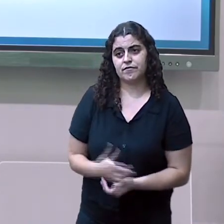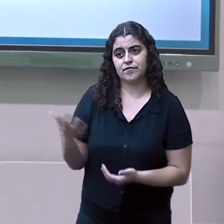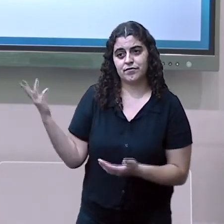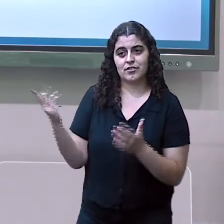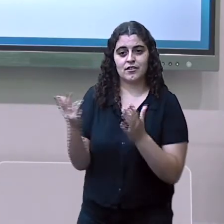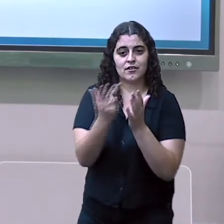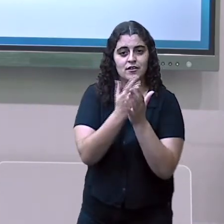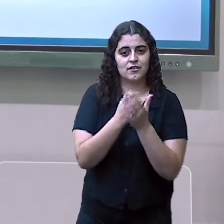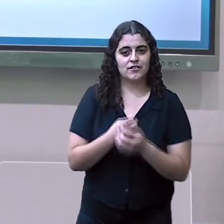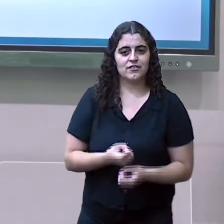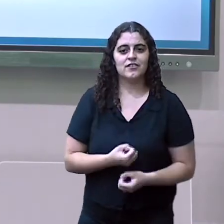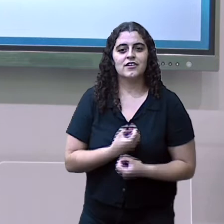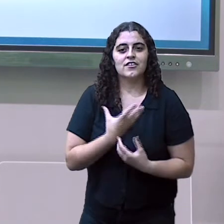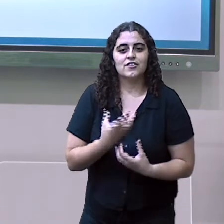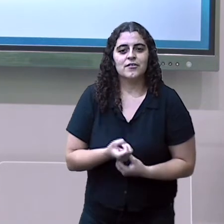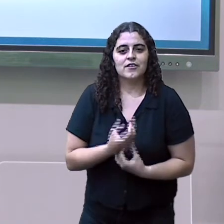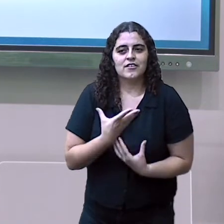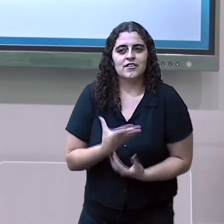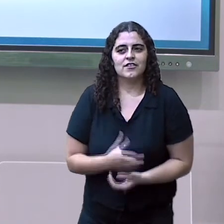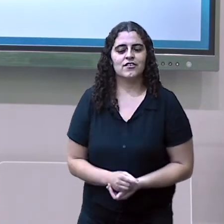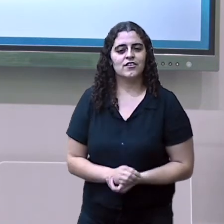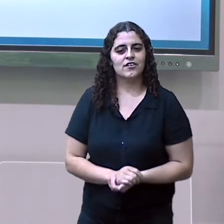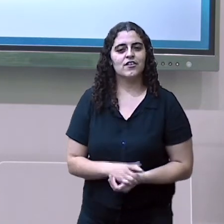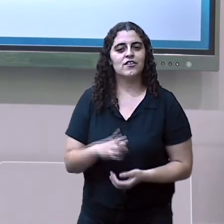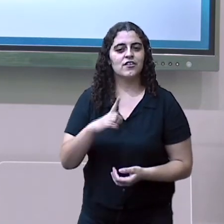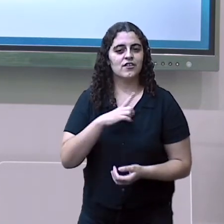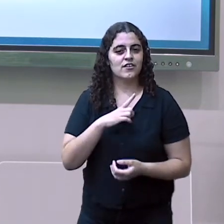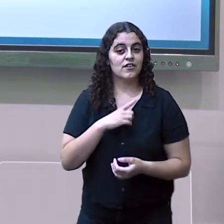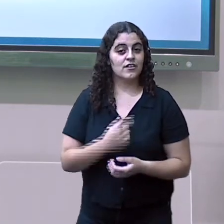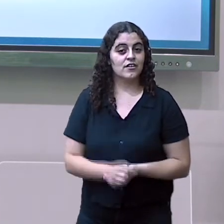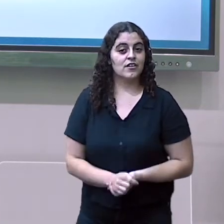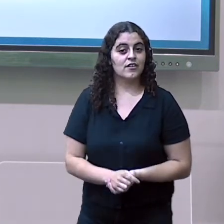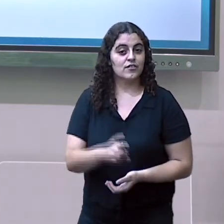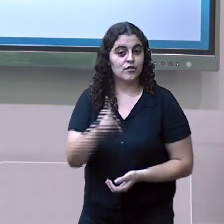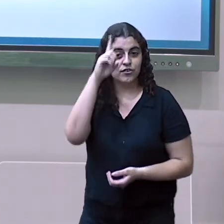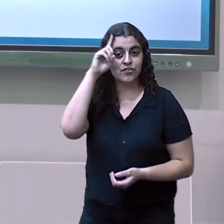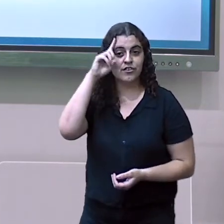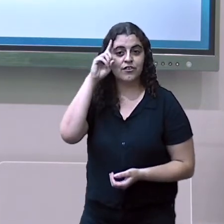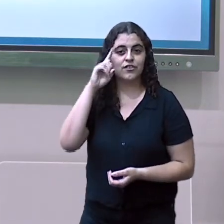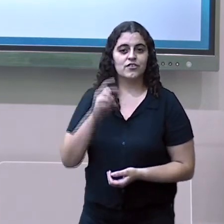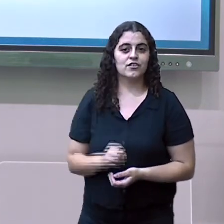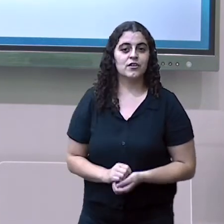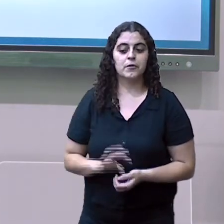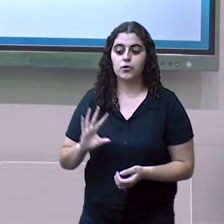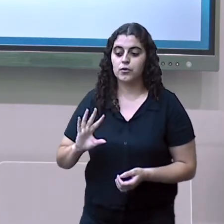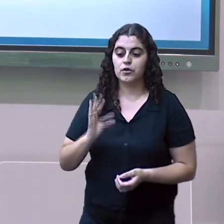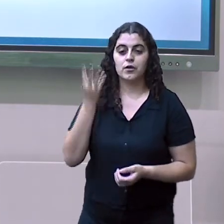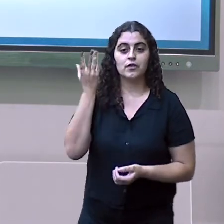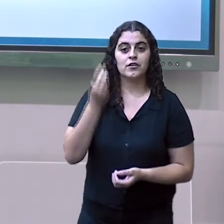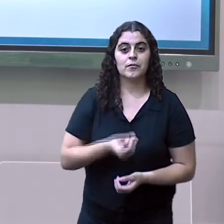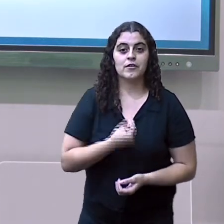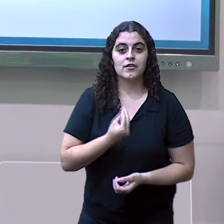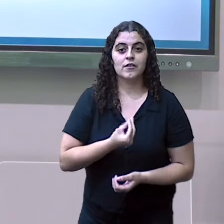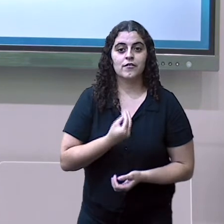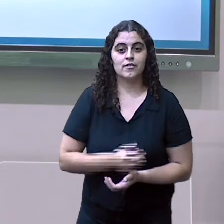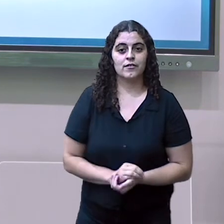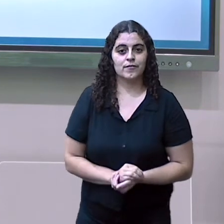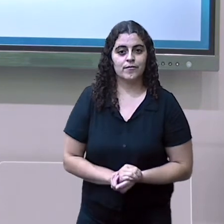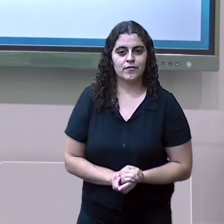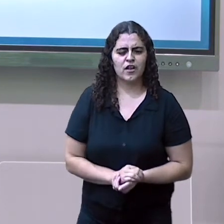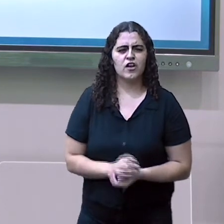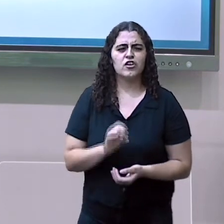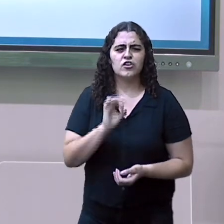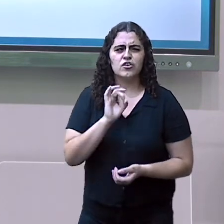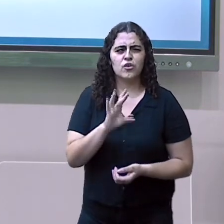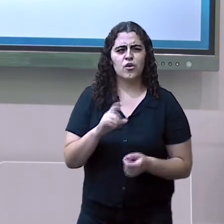alguns sentimentos que nós temos no nosso dia a dia. Muito comum. Professora, só algumas